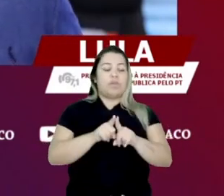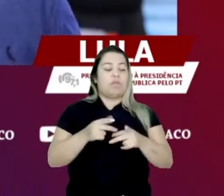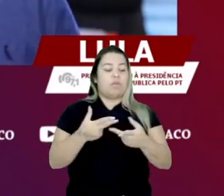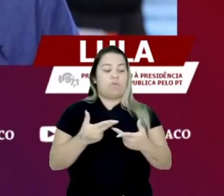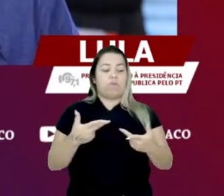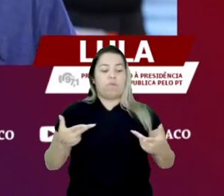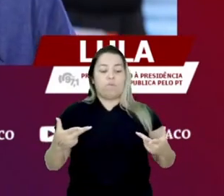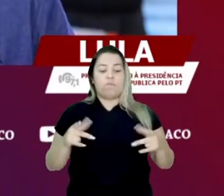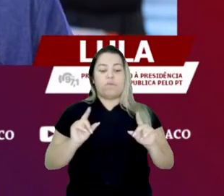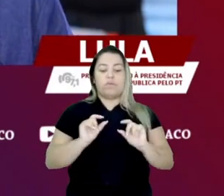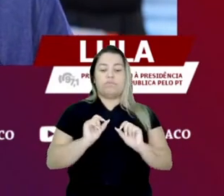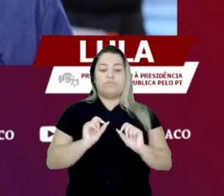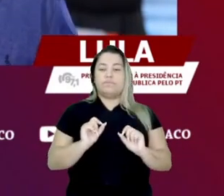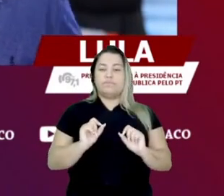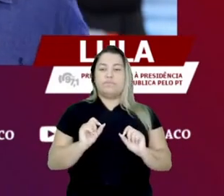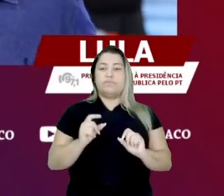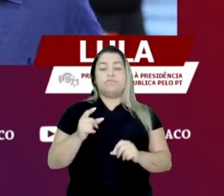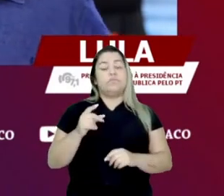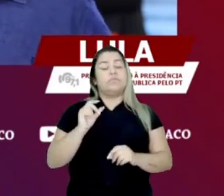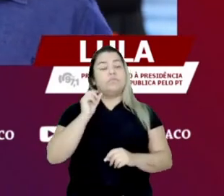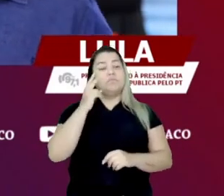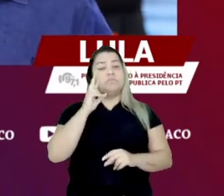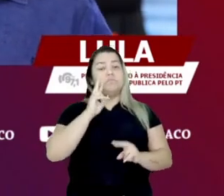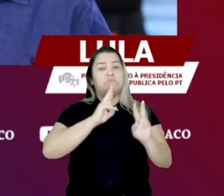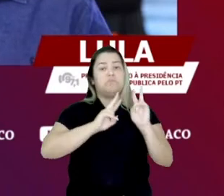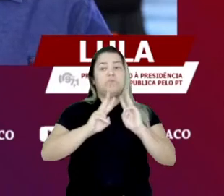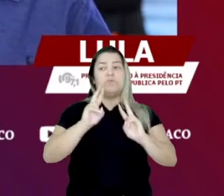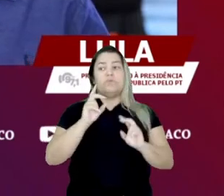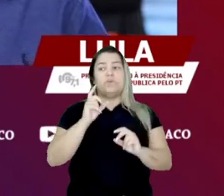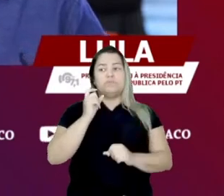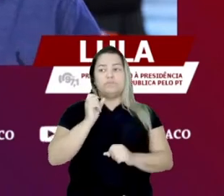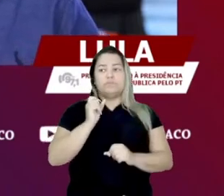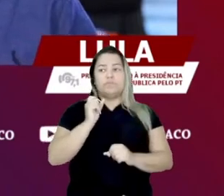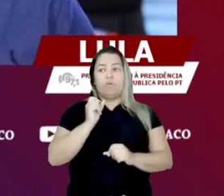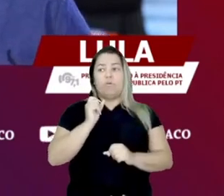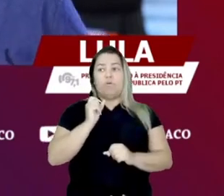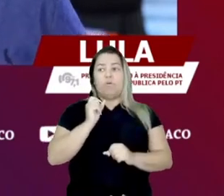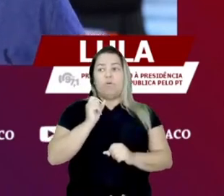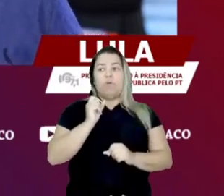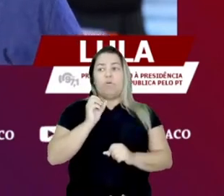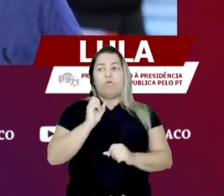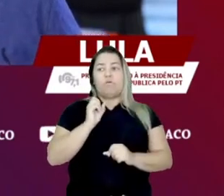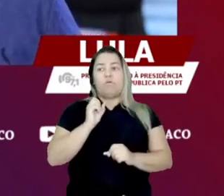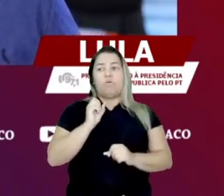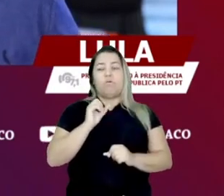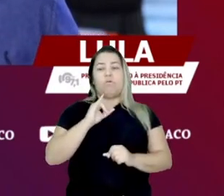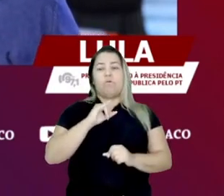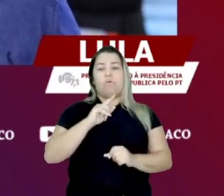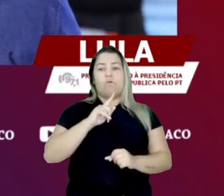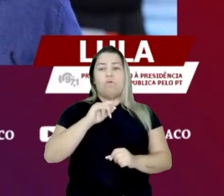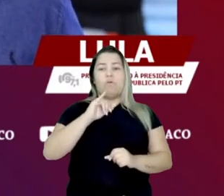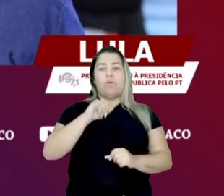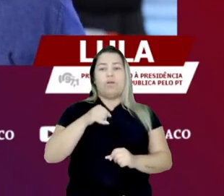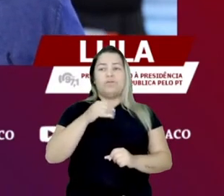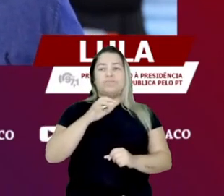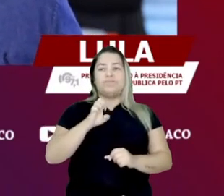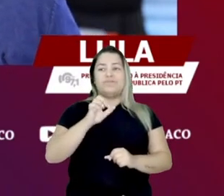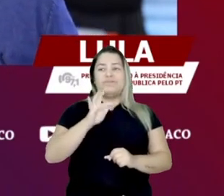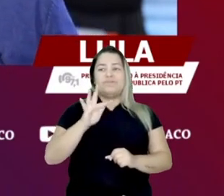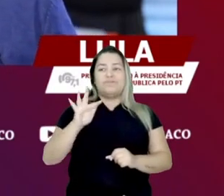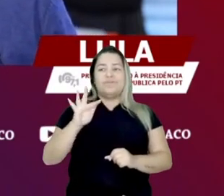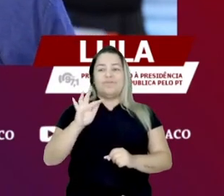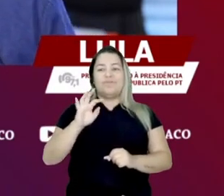Jefferson, deixa eu dizer uma coisa para você, querido. Veja, eu acho que é preciso fazer uma regulação da